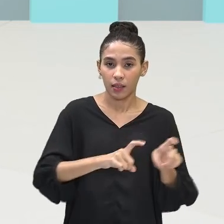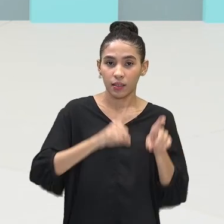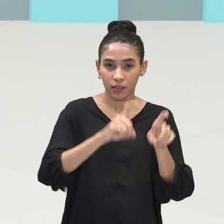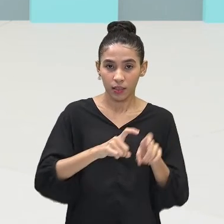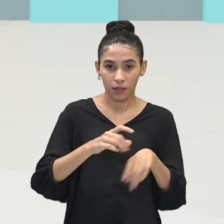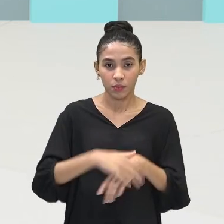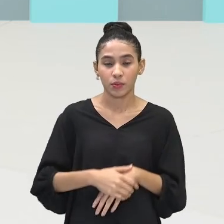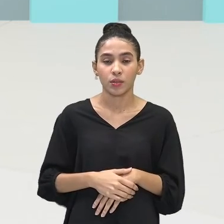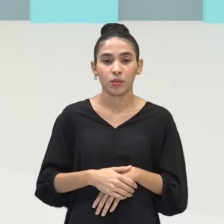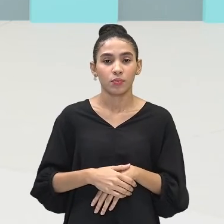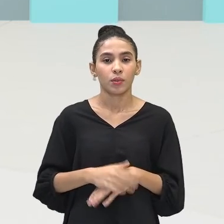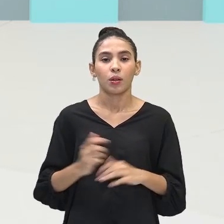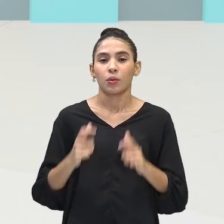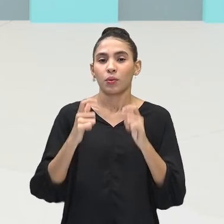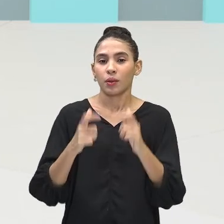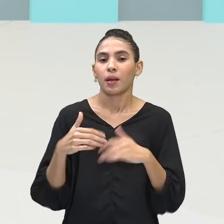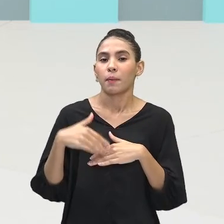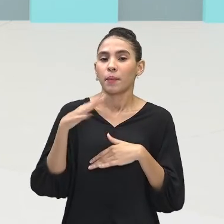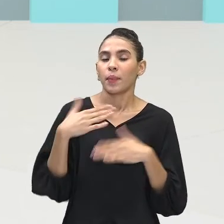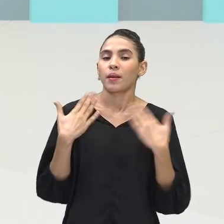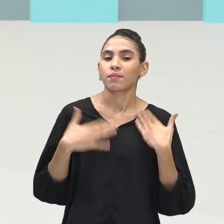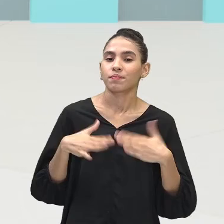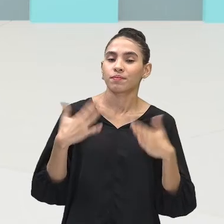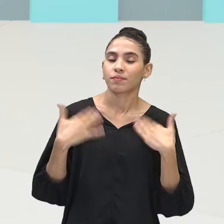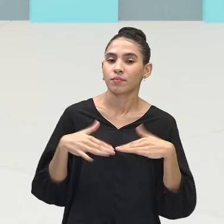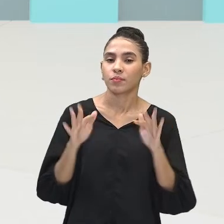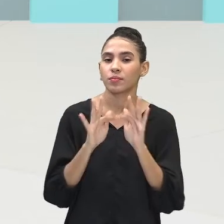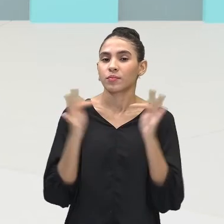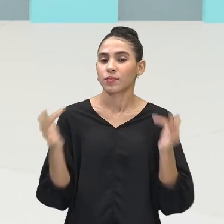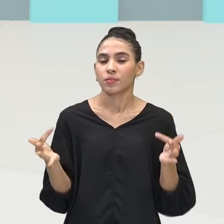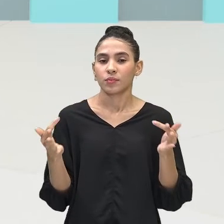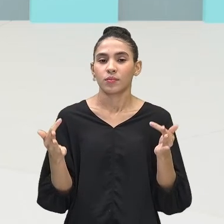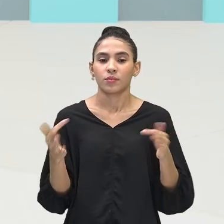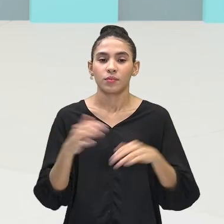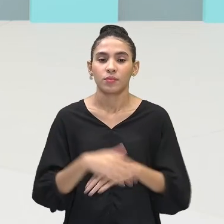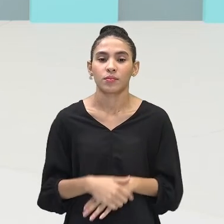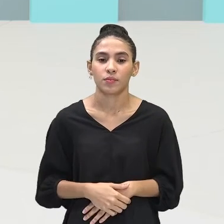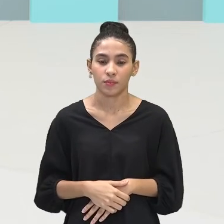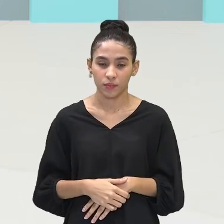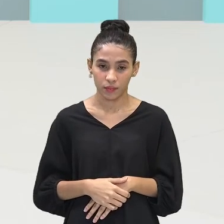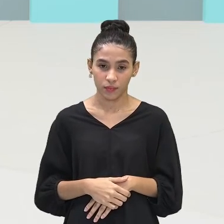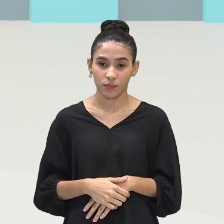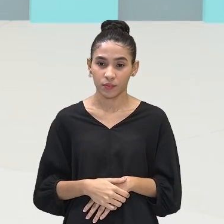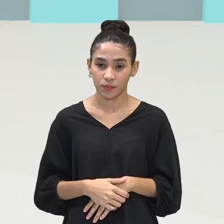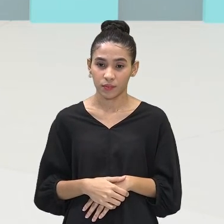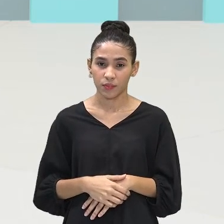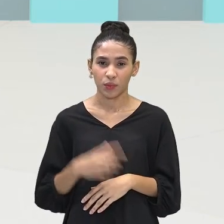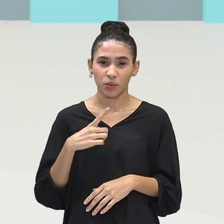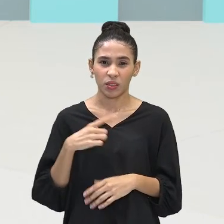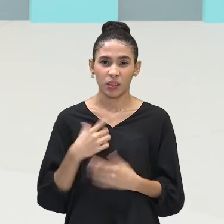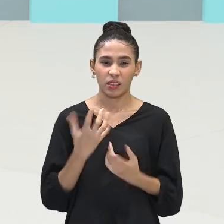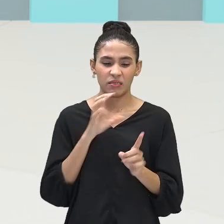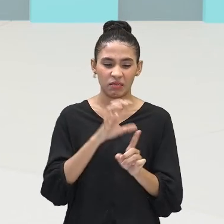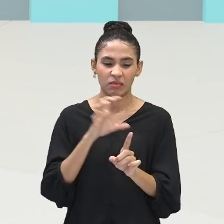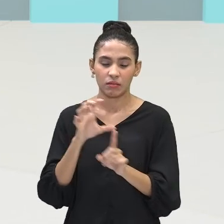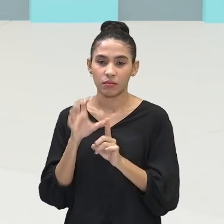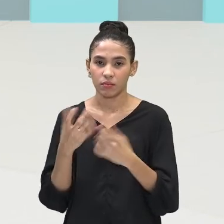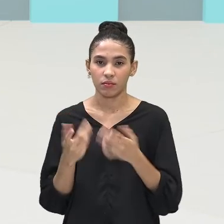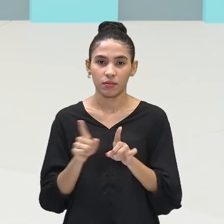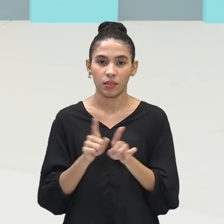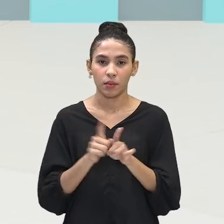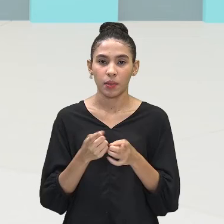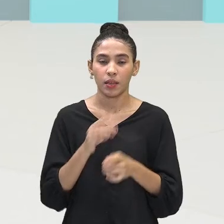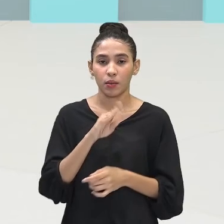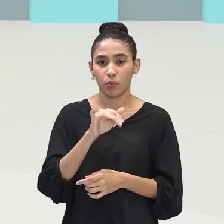mais tranquilo, situações mais simples e não cheias de preciosismos como o